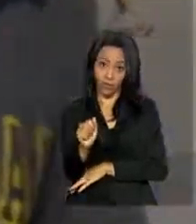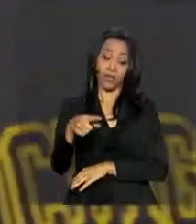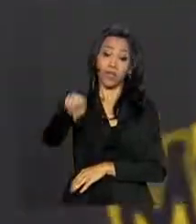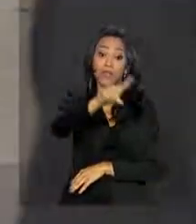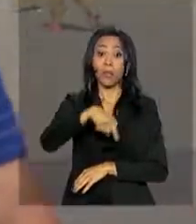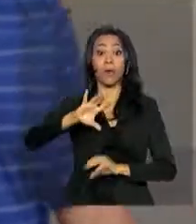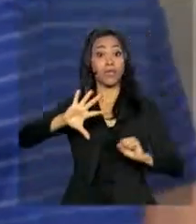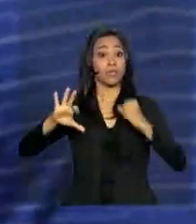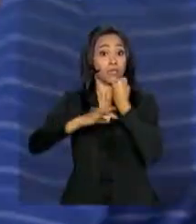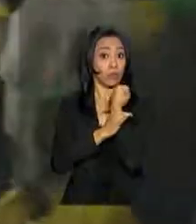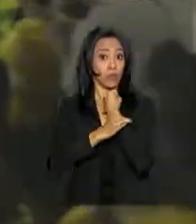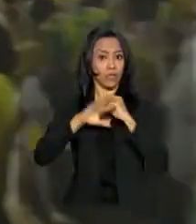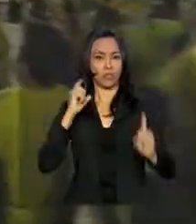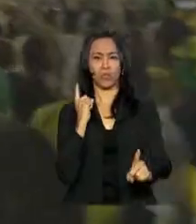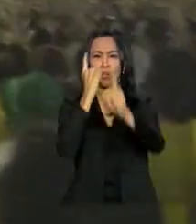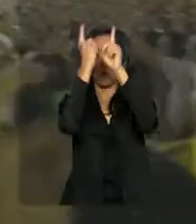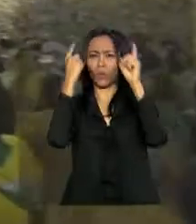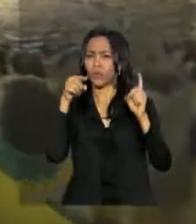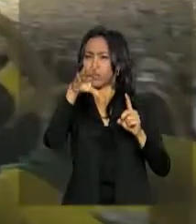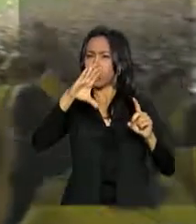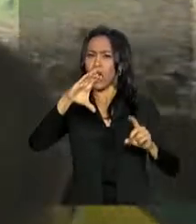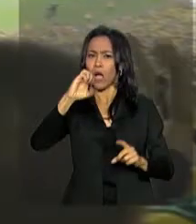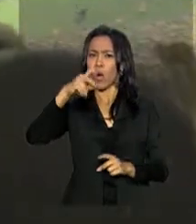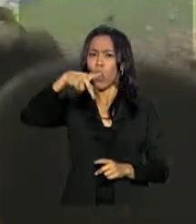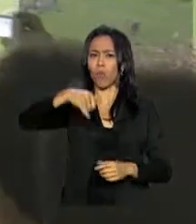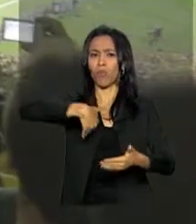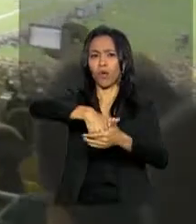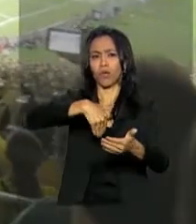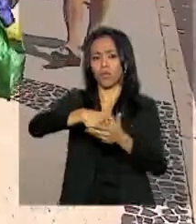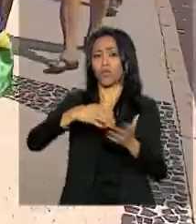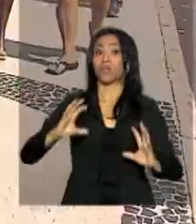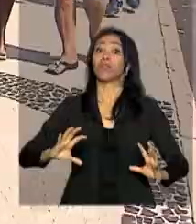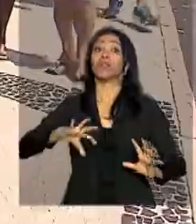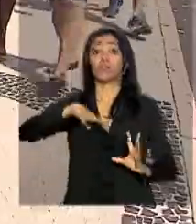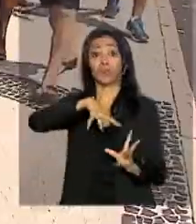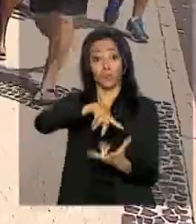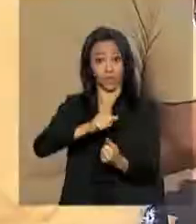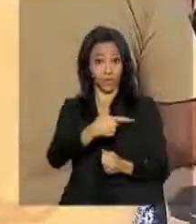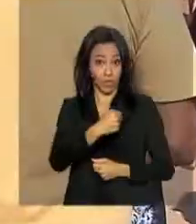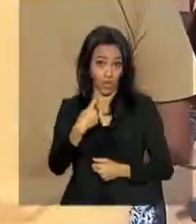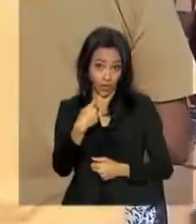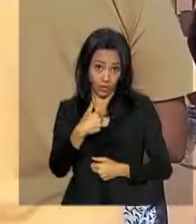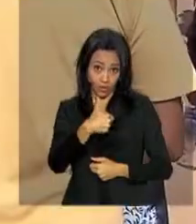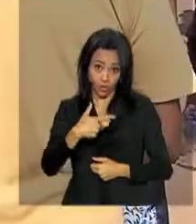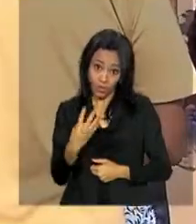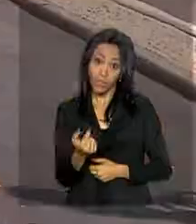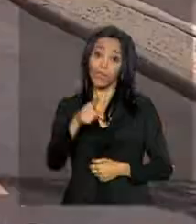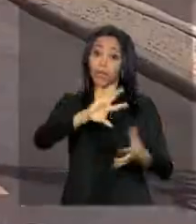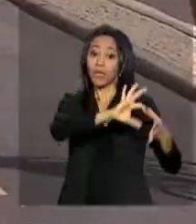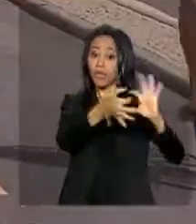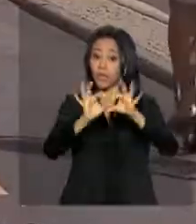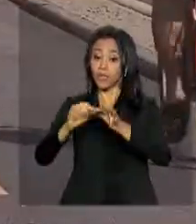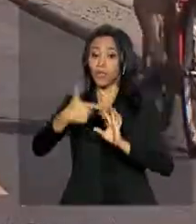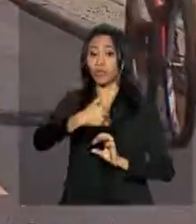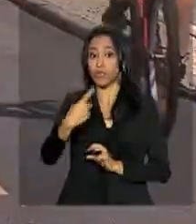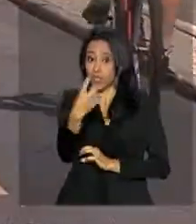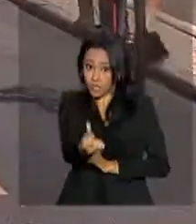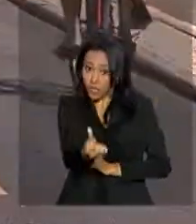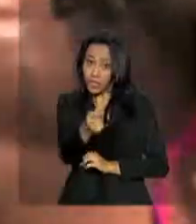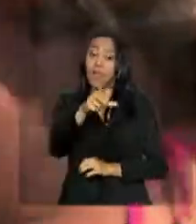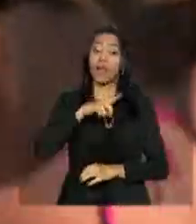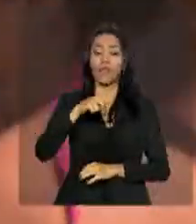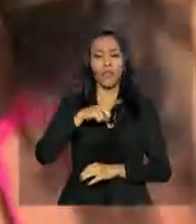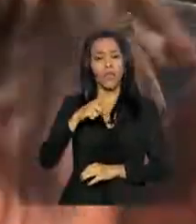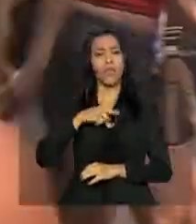em grandes eventos no Rio de Janeiro, como a Copa do Mundo de 2014 e os Jogos Olímpicos em 2016, a cidade contou com